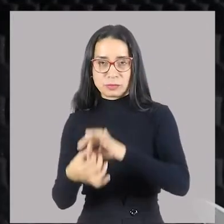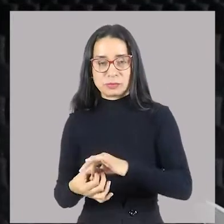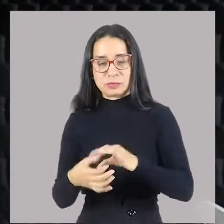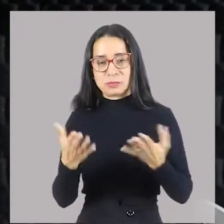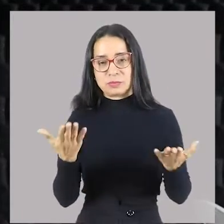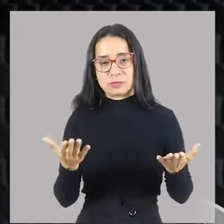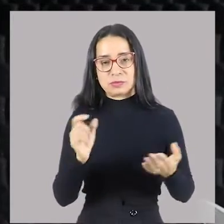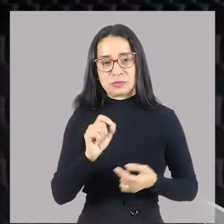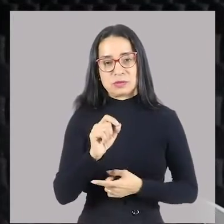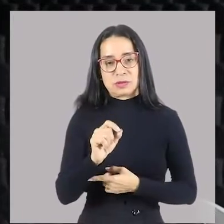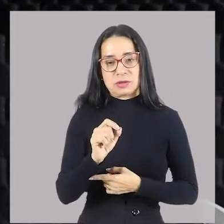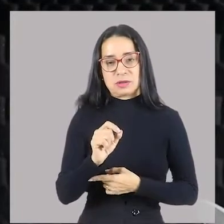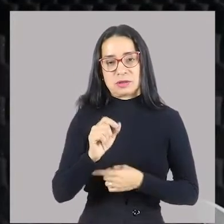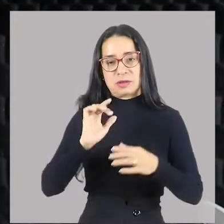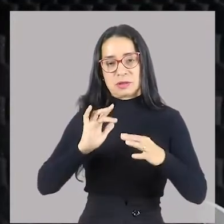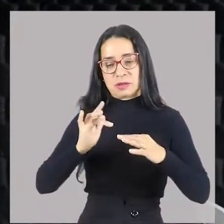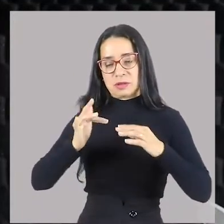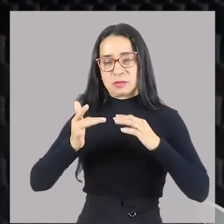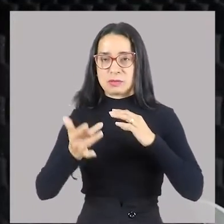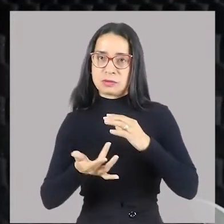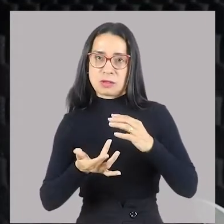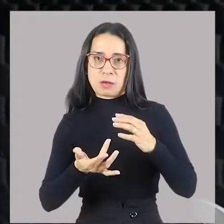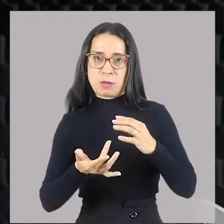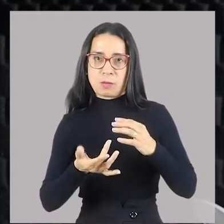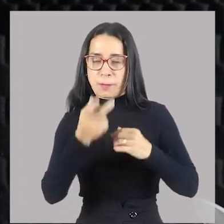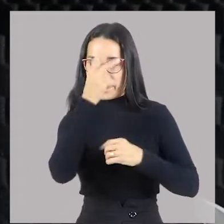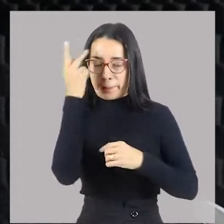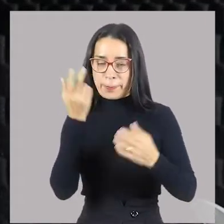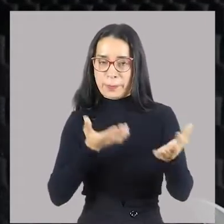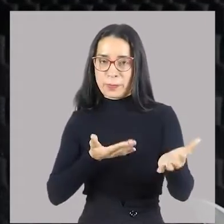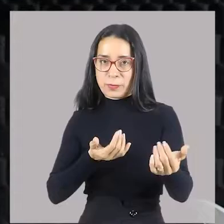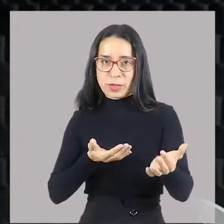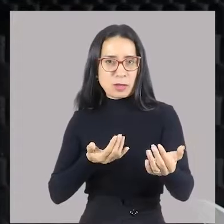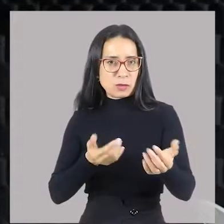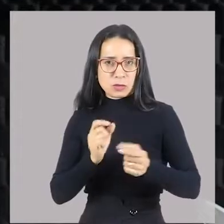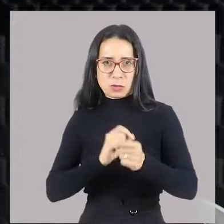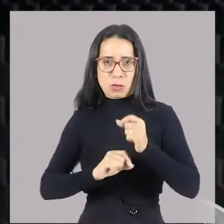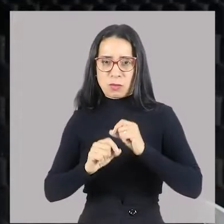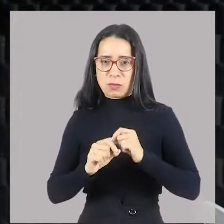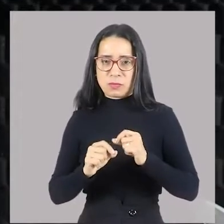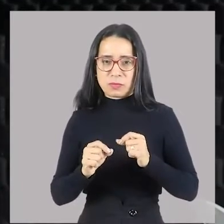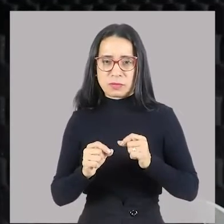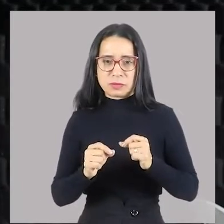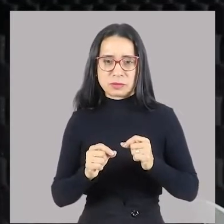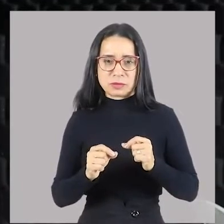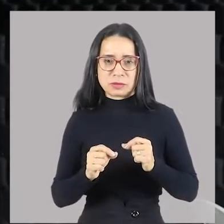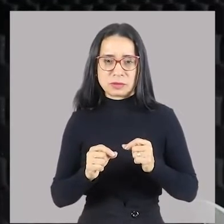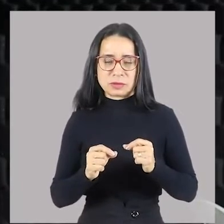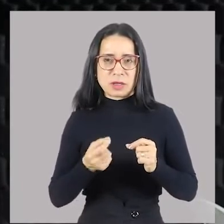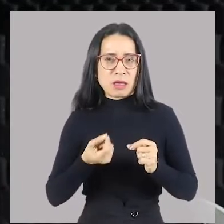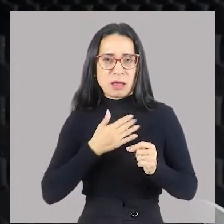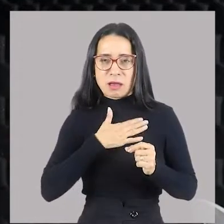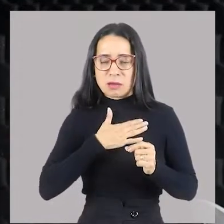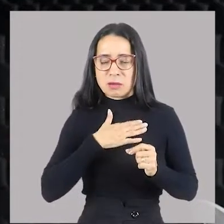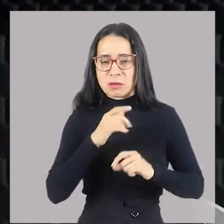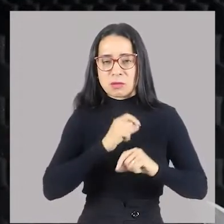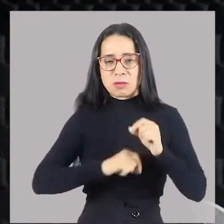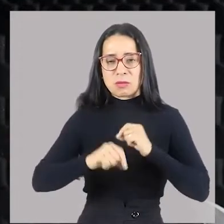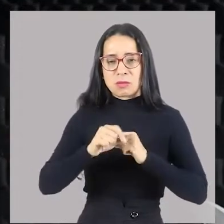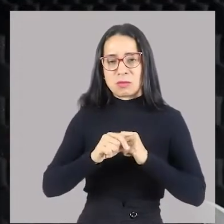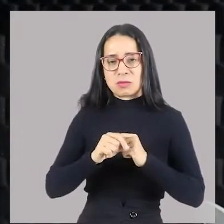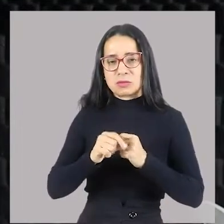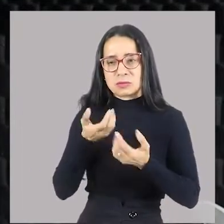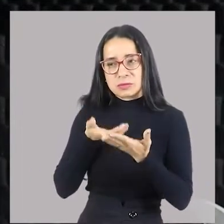que os jovens, não só os jovens, como toda a faixa etária, gostam de passear, gostam de